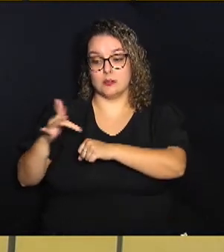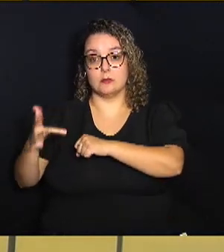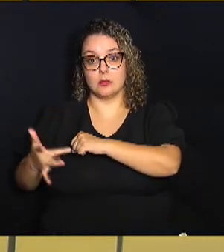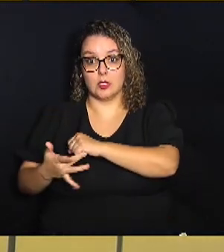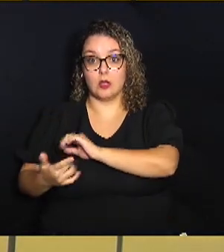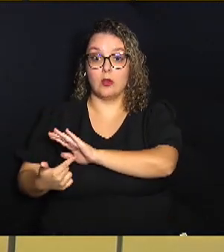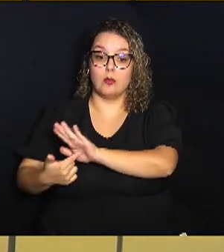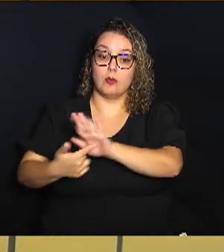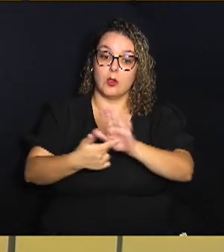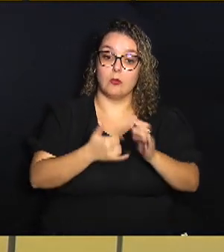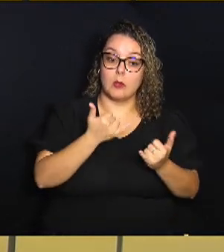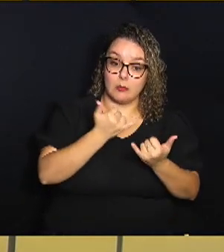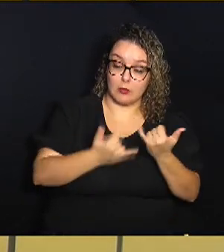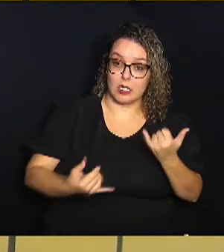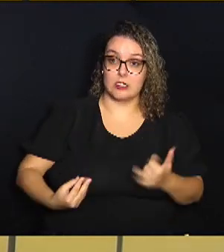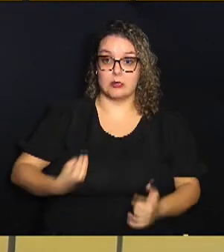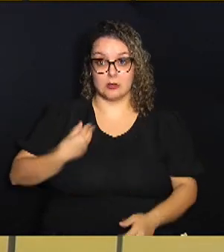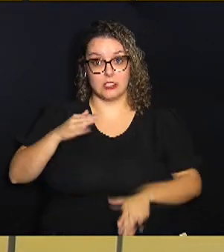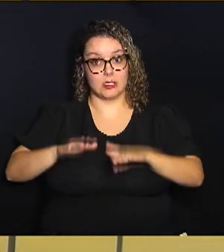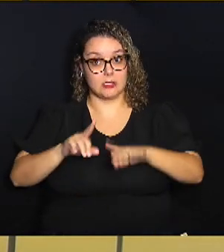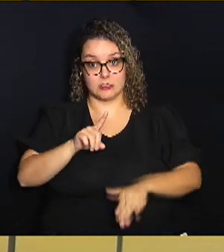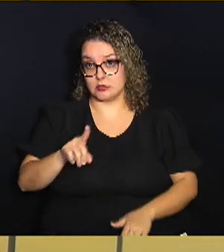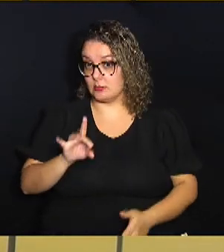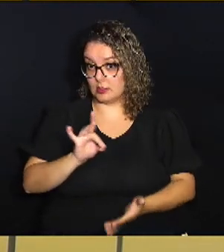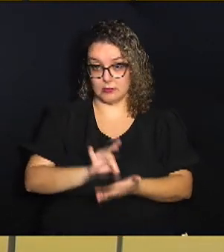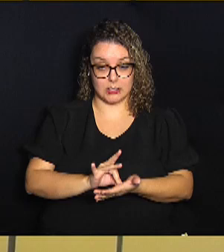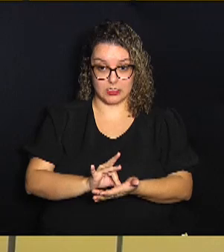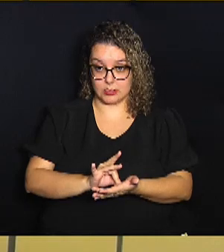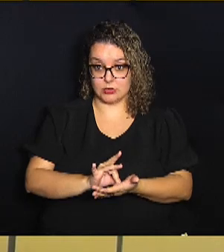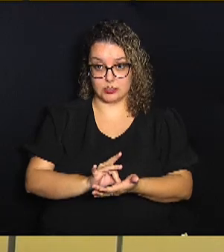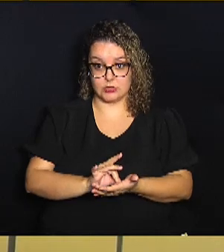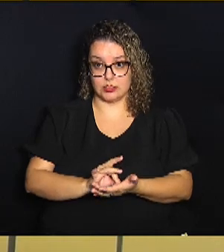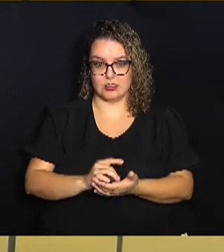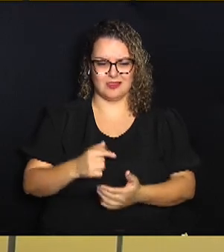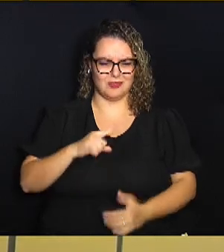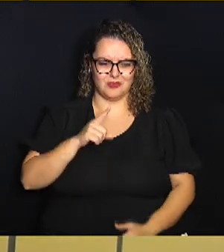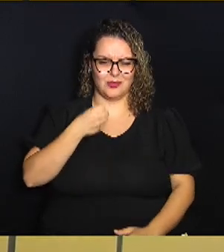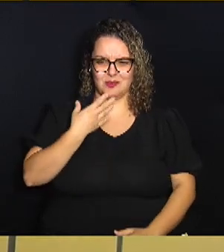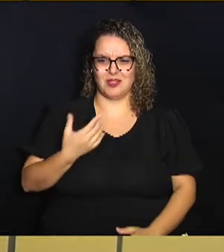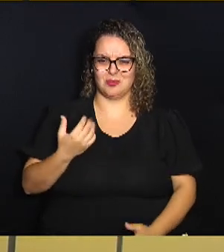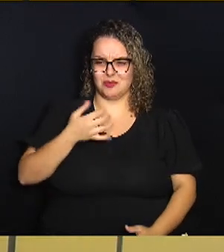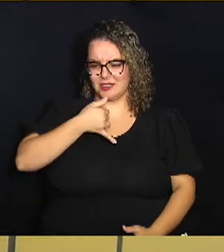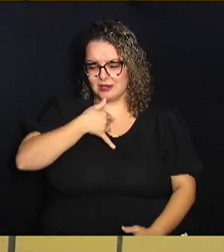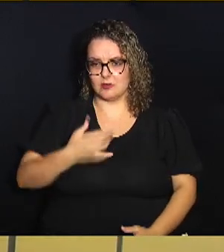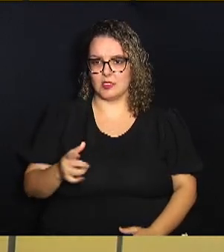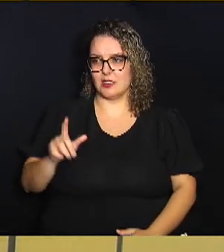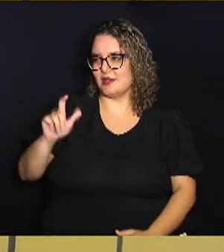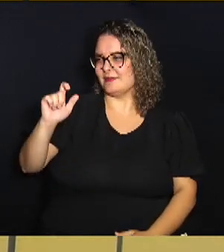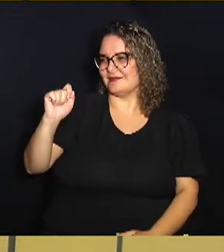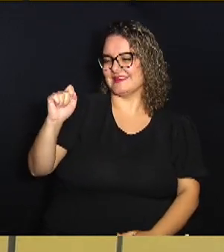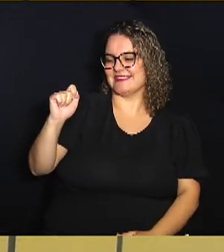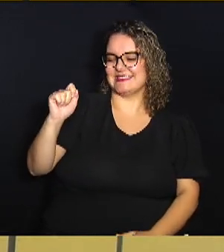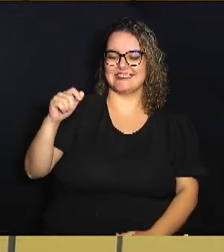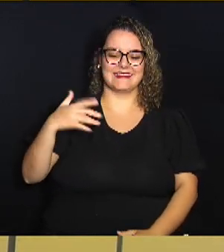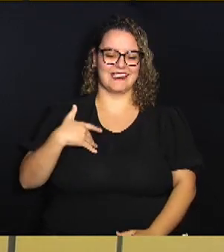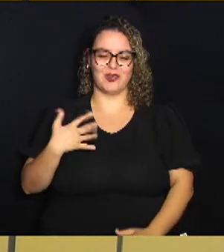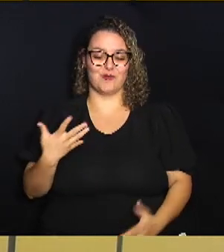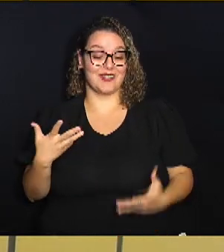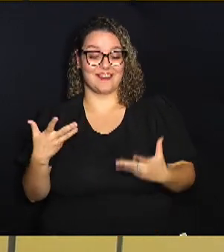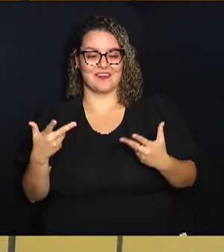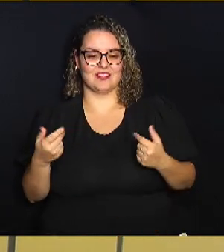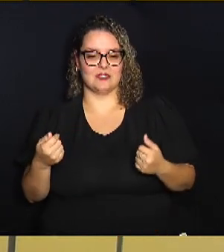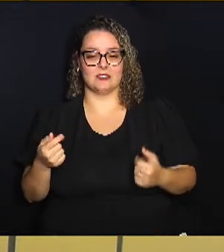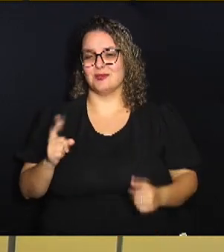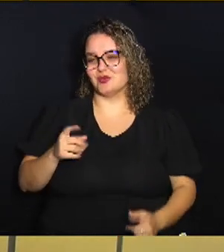mostro uma parte dessa vida que muitas vezes não é verdade. Então, não estou bem, eu estou triste, mas eu tiro uma selfie e posto como se eu estivesse incrível. Sim. Eu não estou